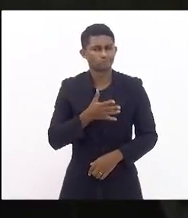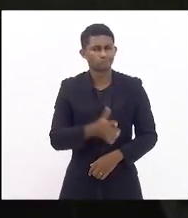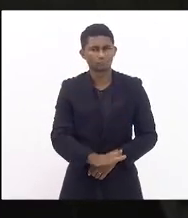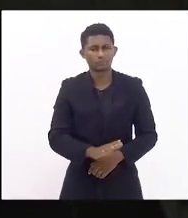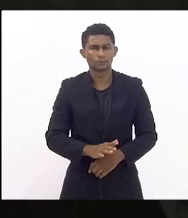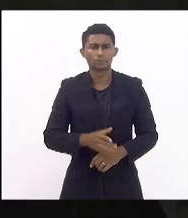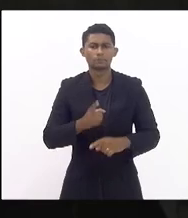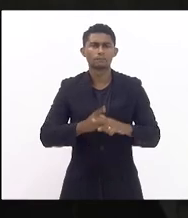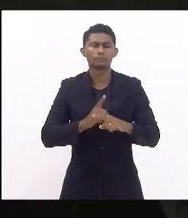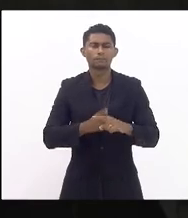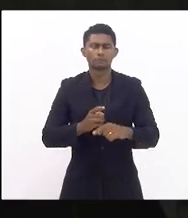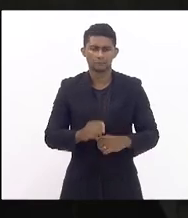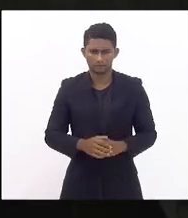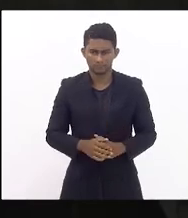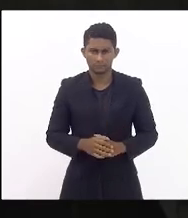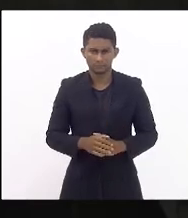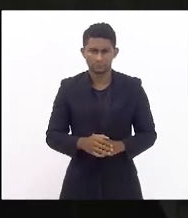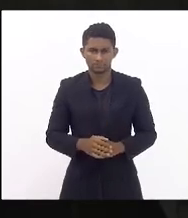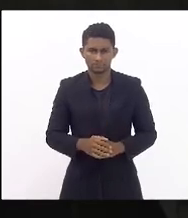porque, talvez, pela